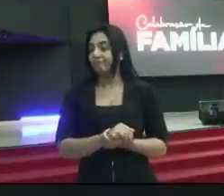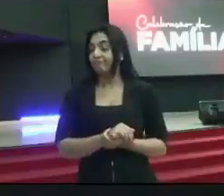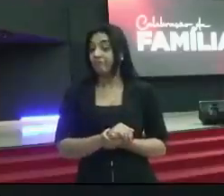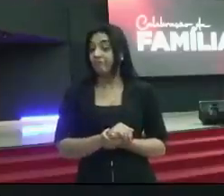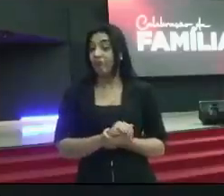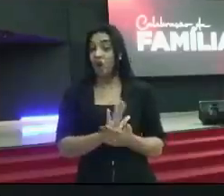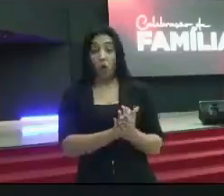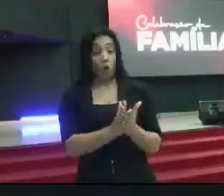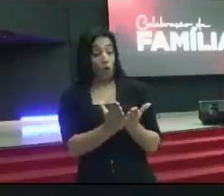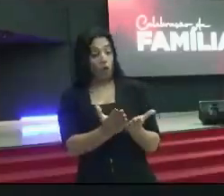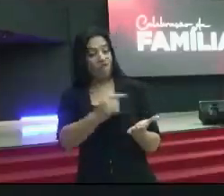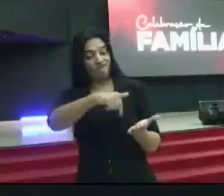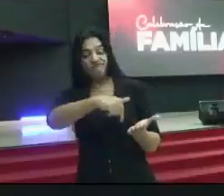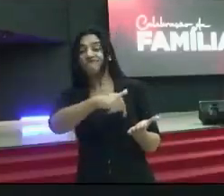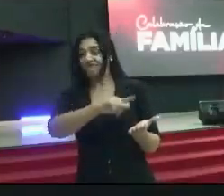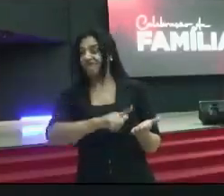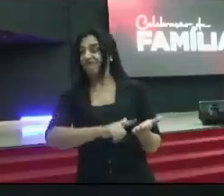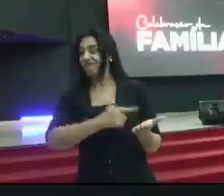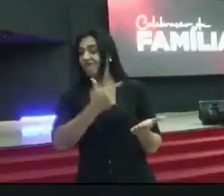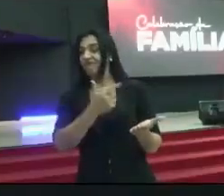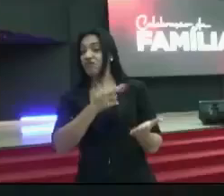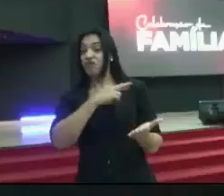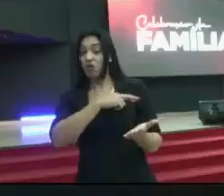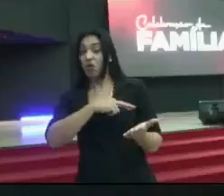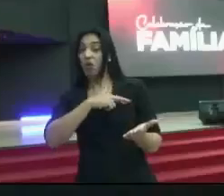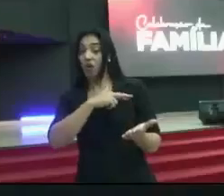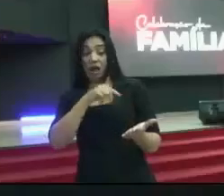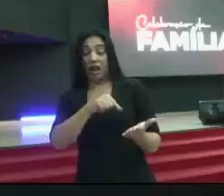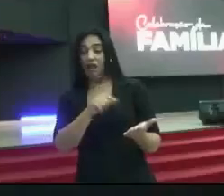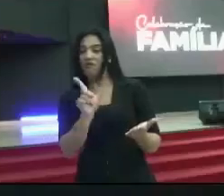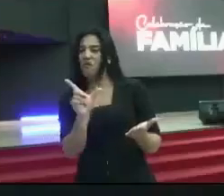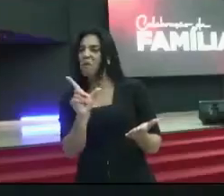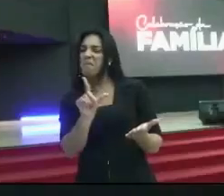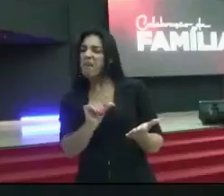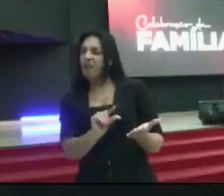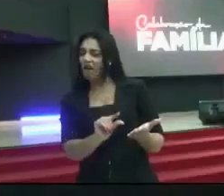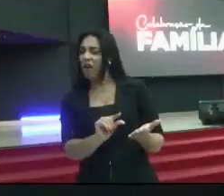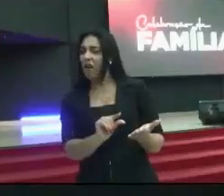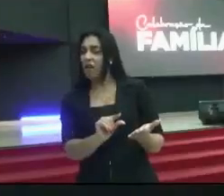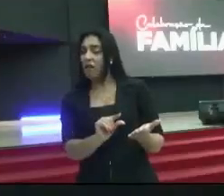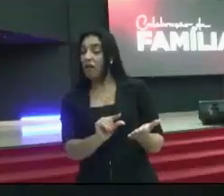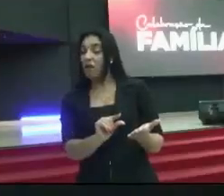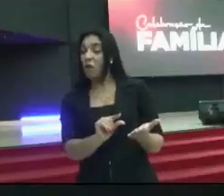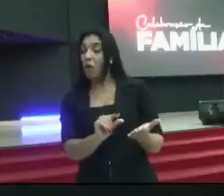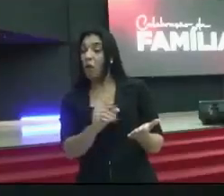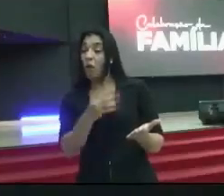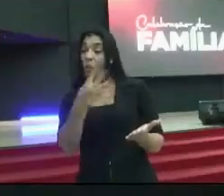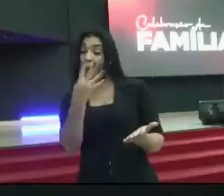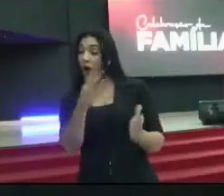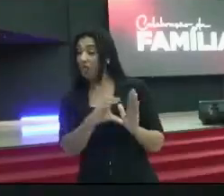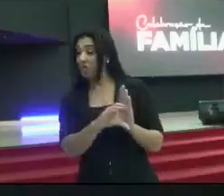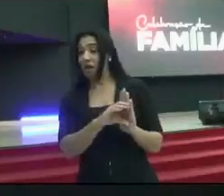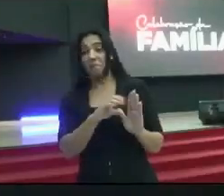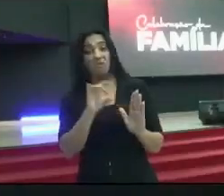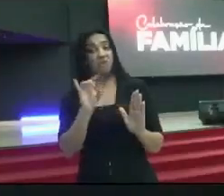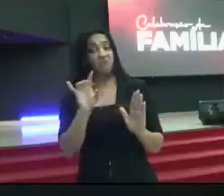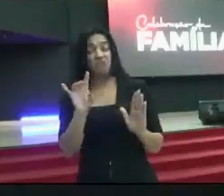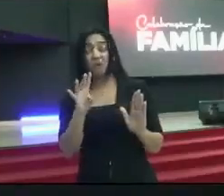O livro de Ruth é um livro curto, apenas de 4 capítulos.